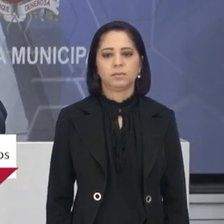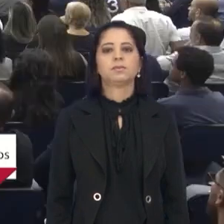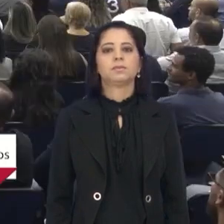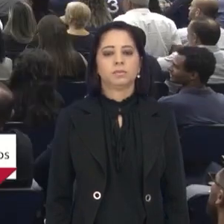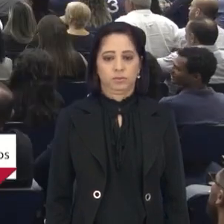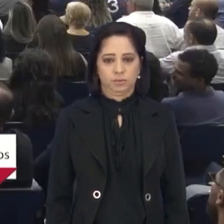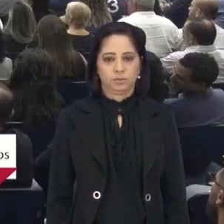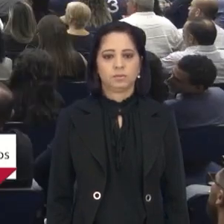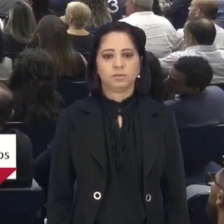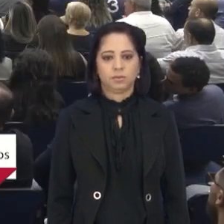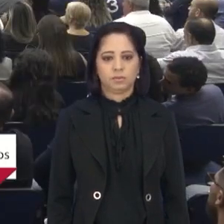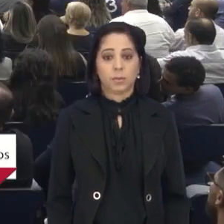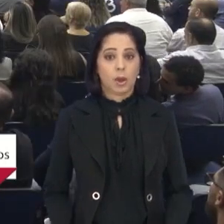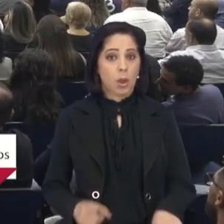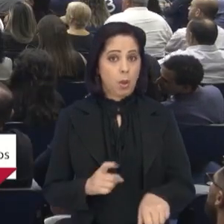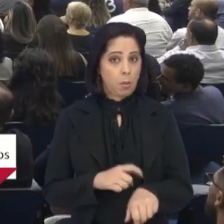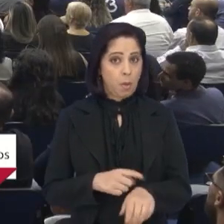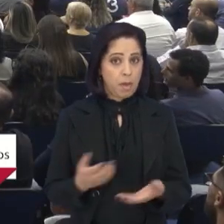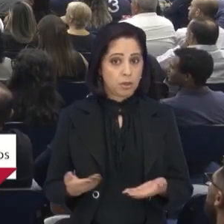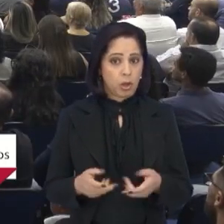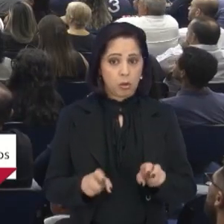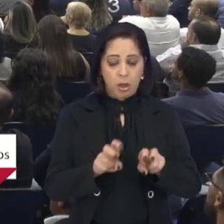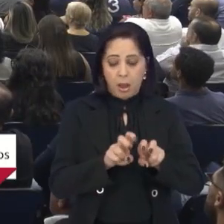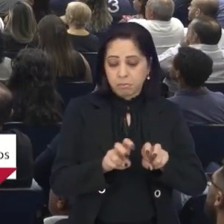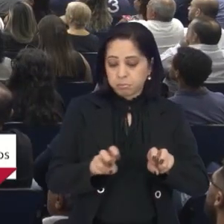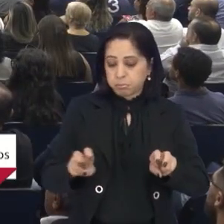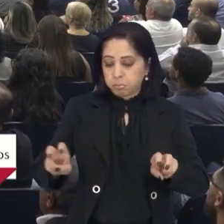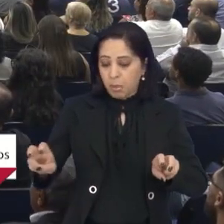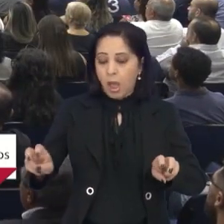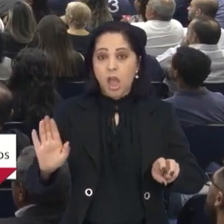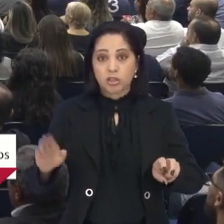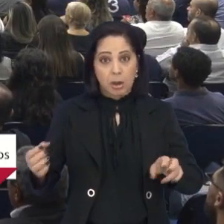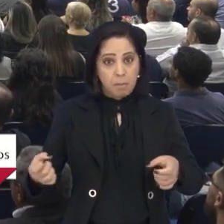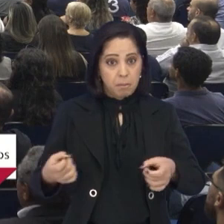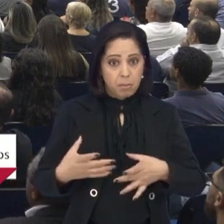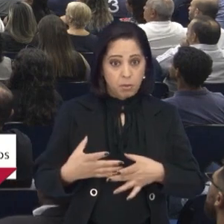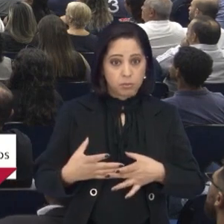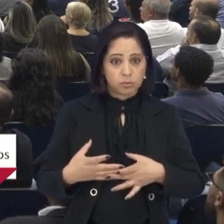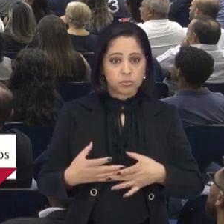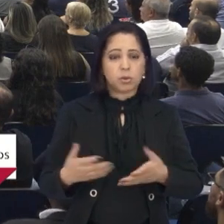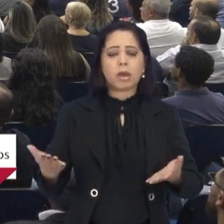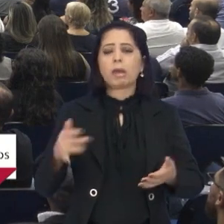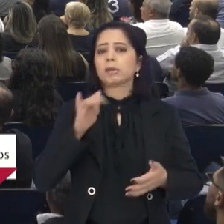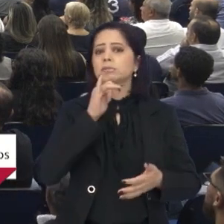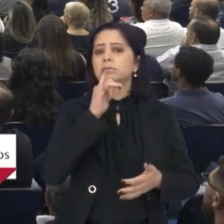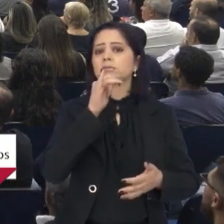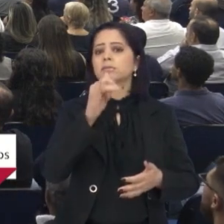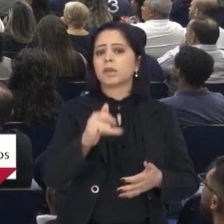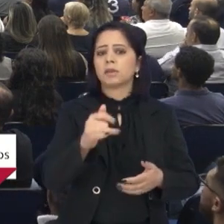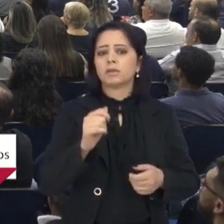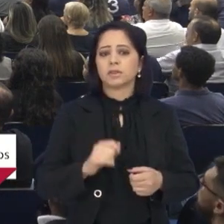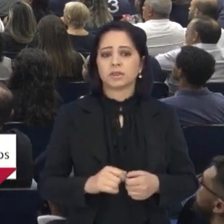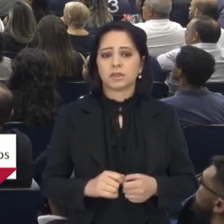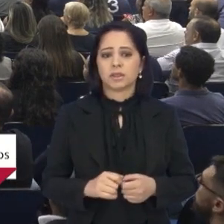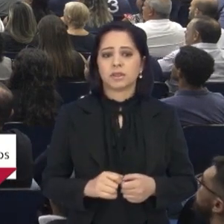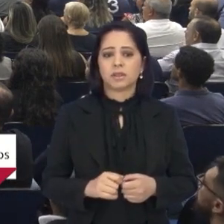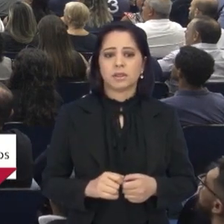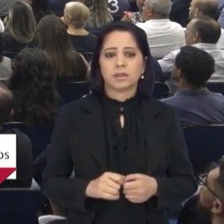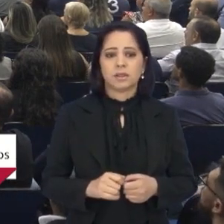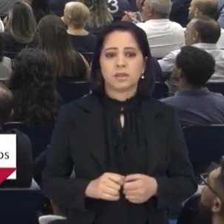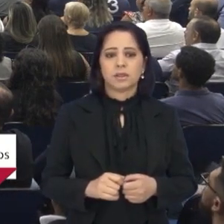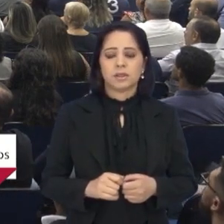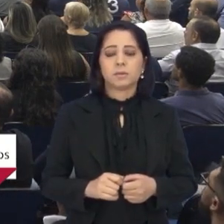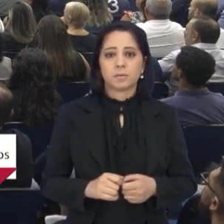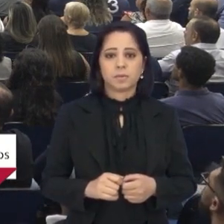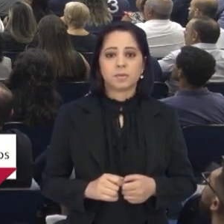neste momento com a nossa mesa concluída eu faço aqui uma lembrança aos nossos palestrantes que aqui na